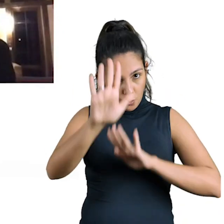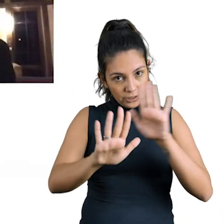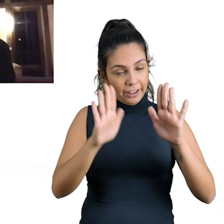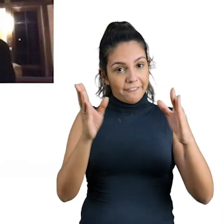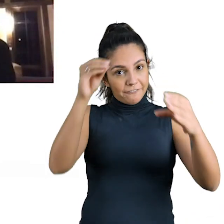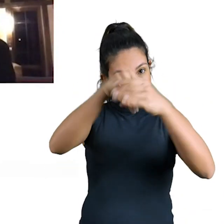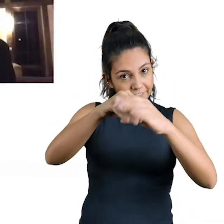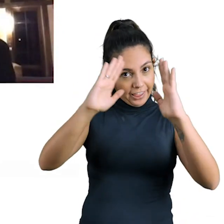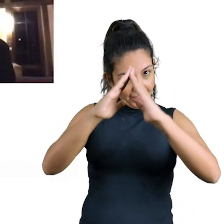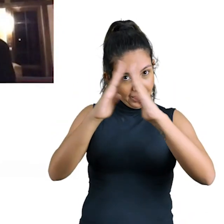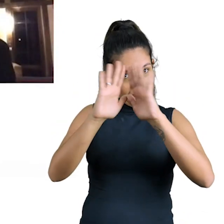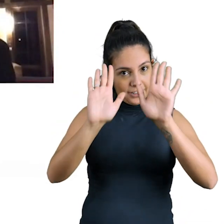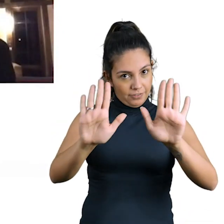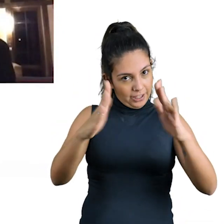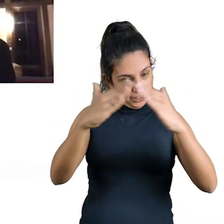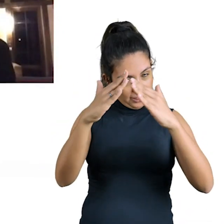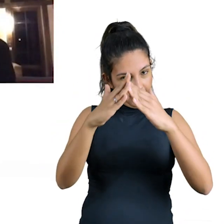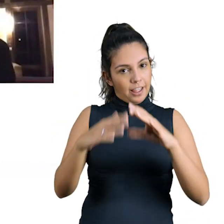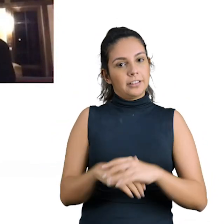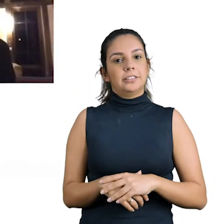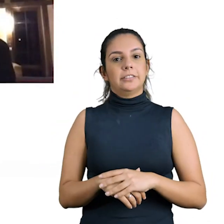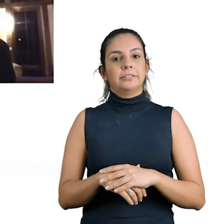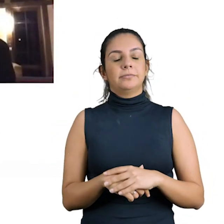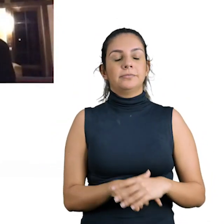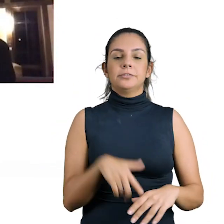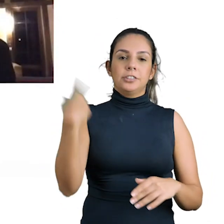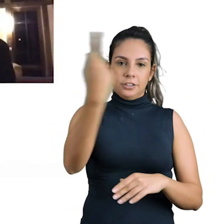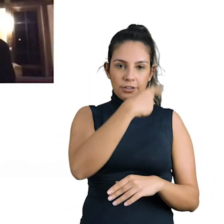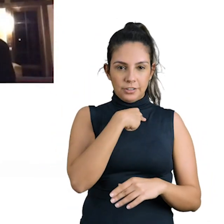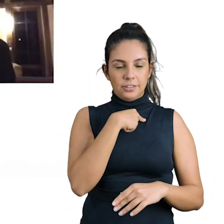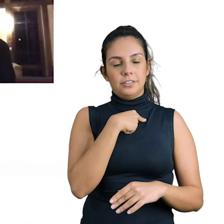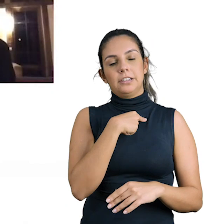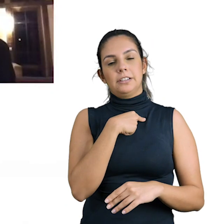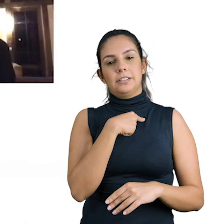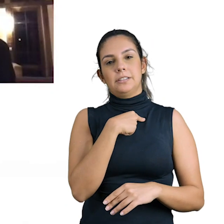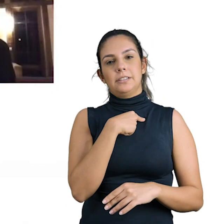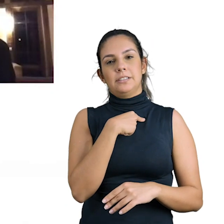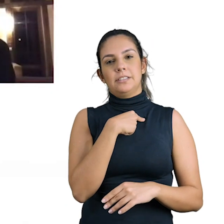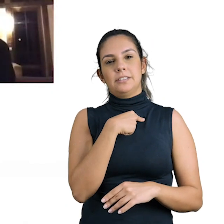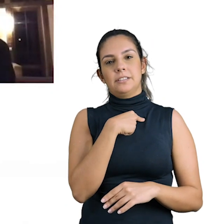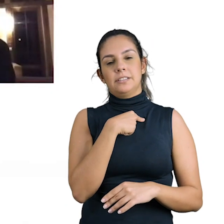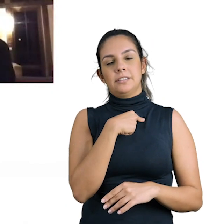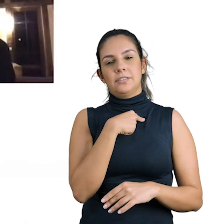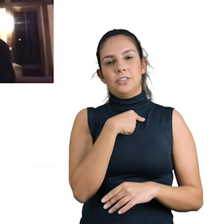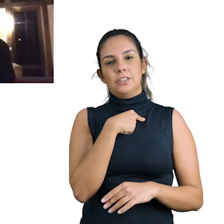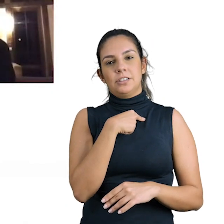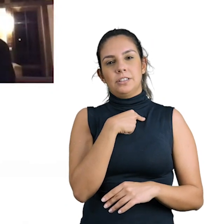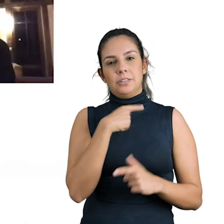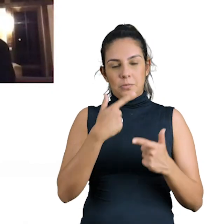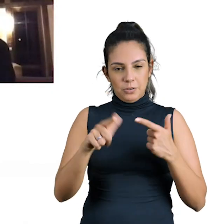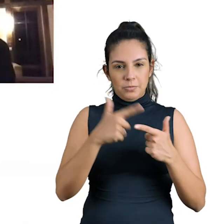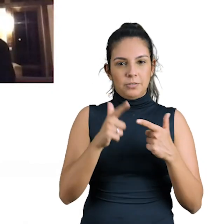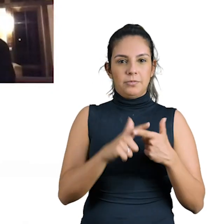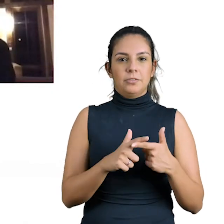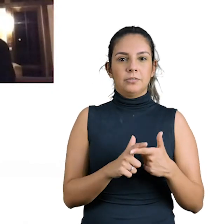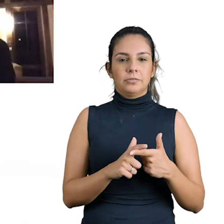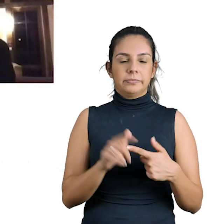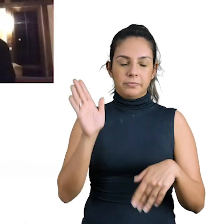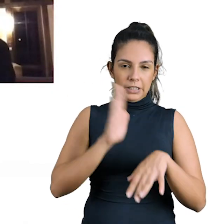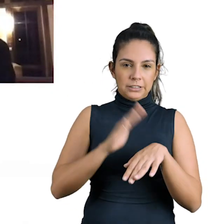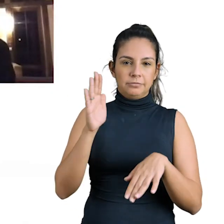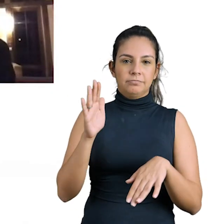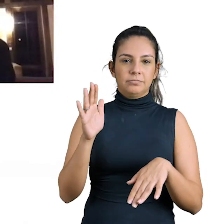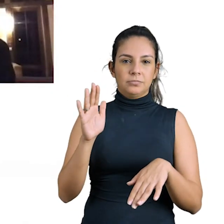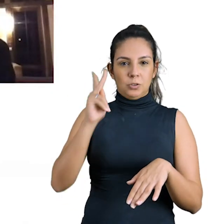se cuidem. É a única forma da gente sair dessa coisa terrível com um pouco